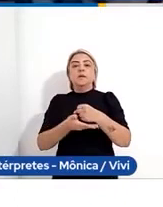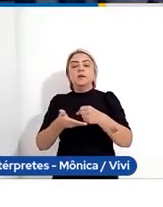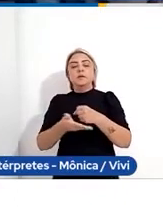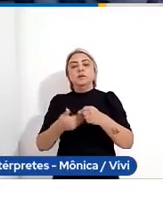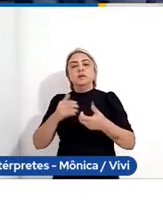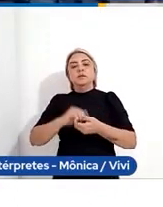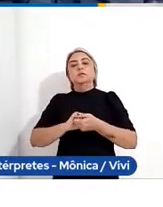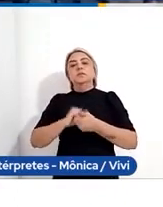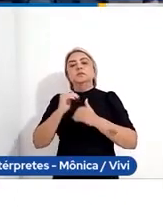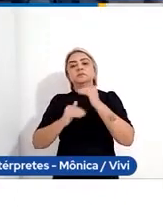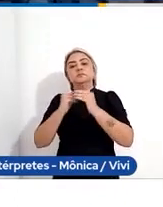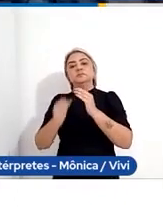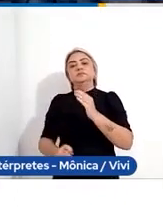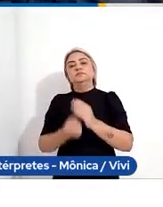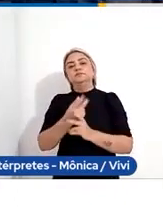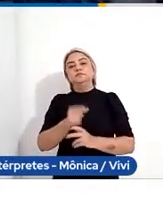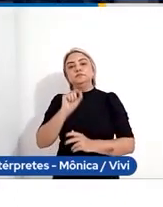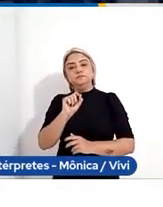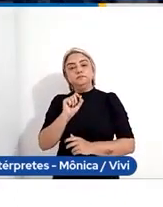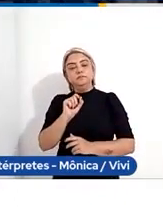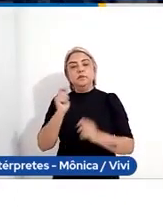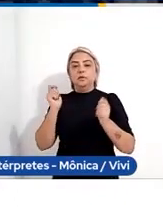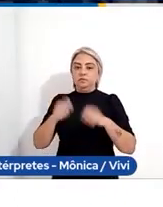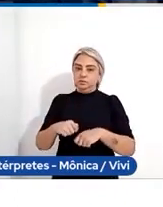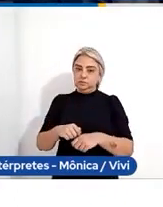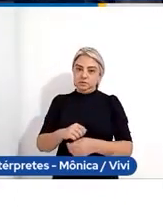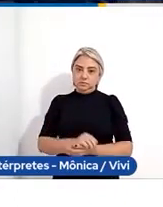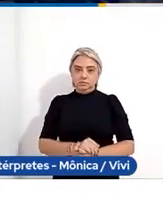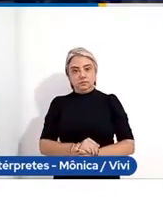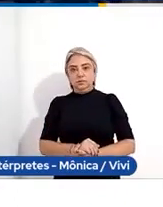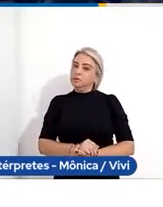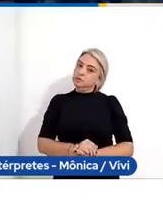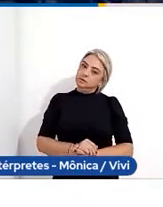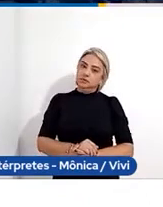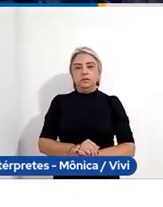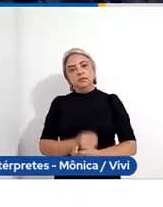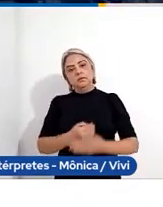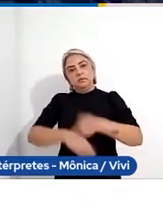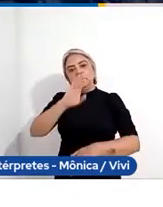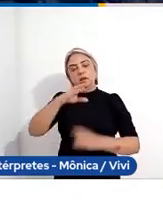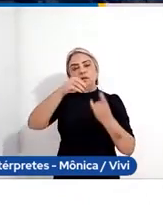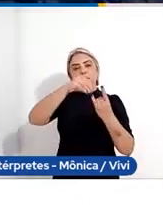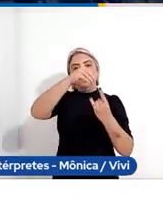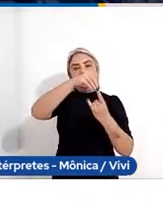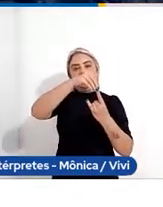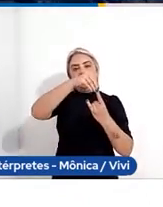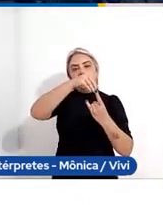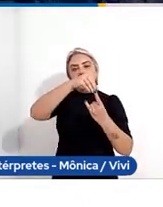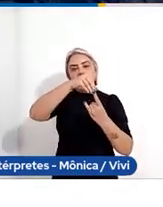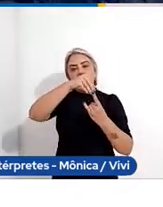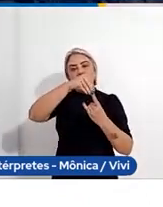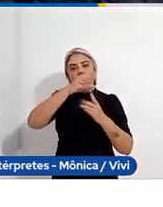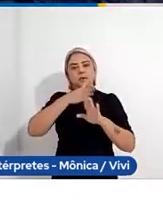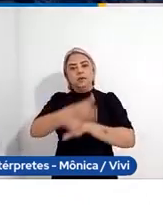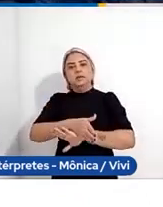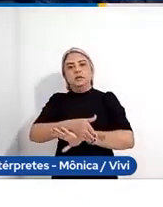para o desenvolvimento produtivo, que foi o que possibilitou um salto tecnológico na Fiocruz para a